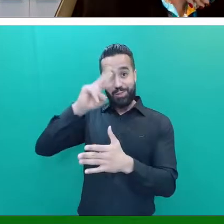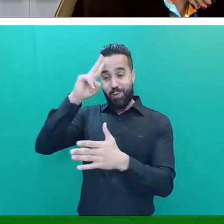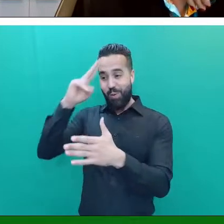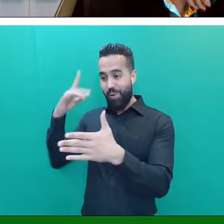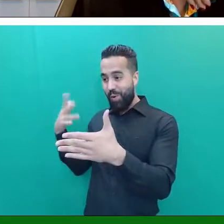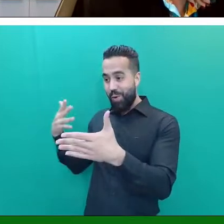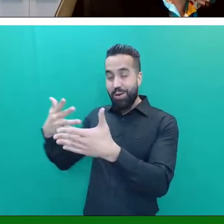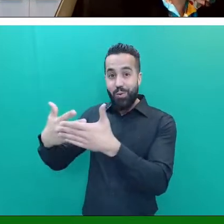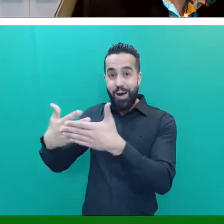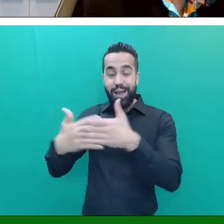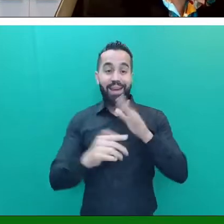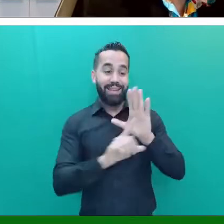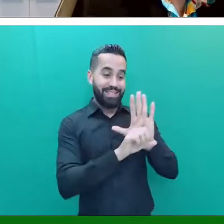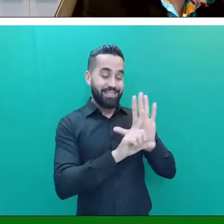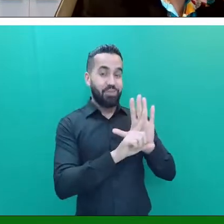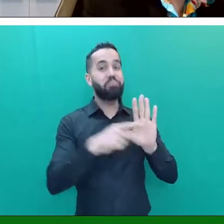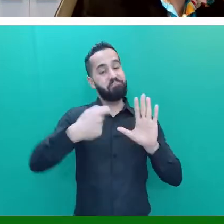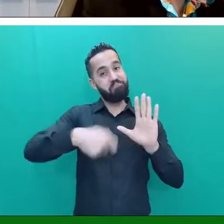pouco inevitável. Não é?